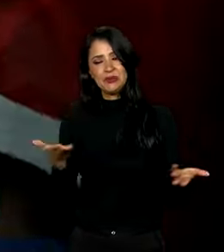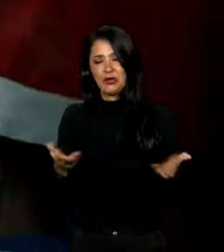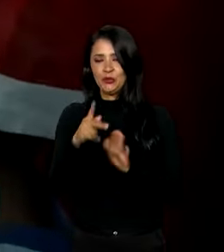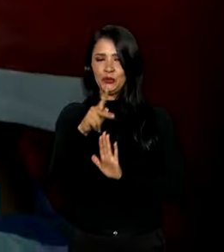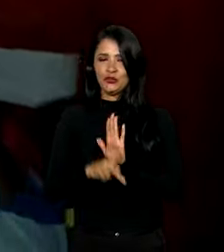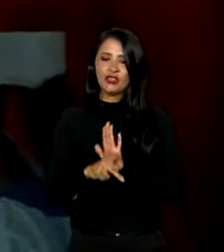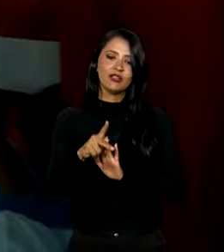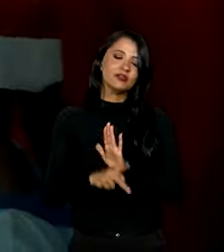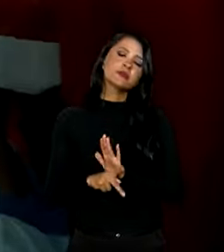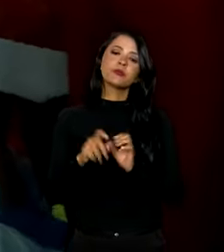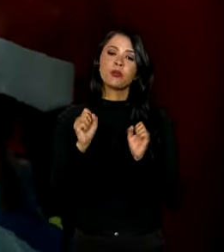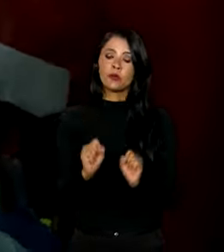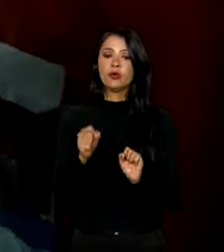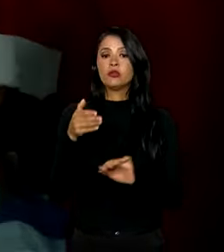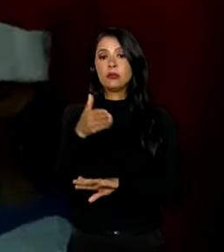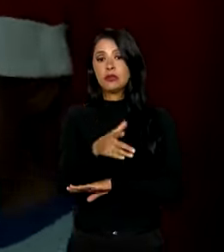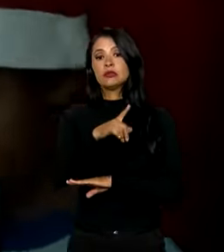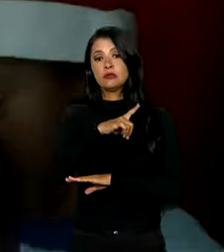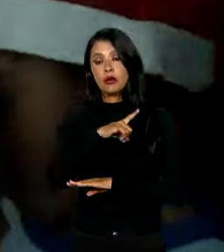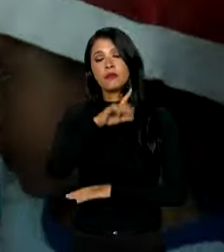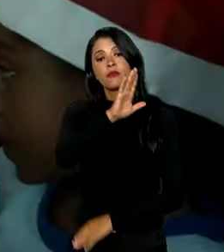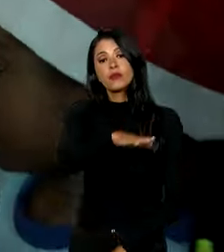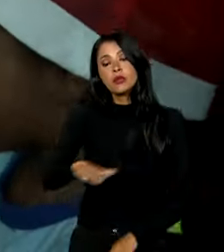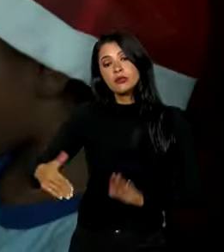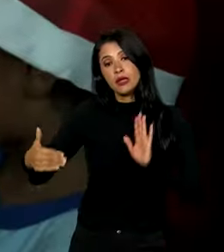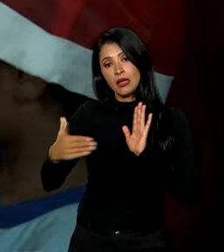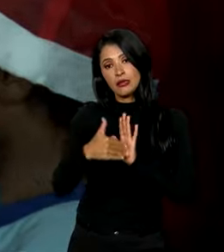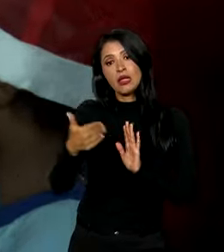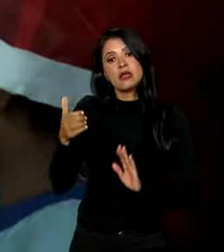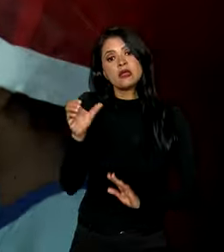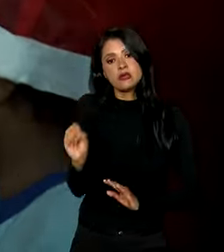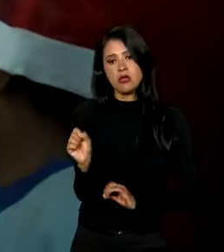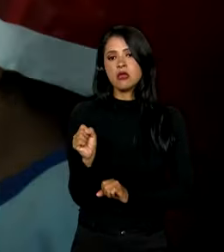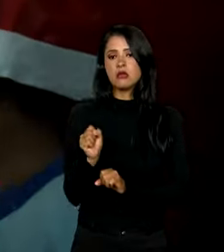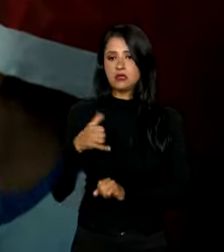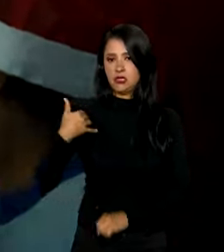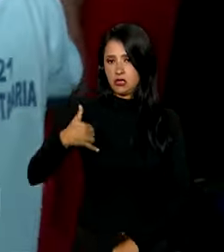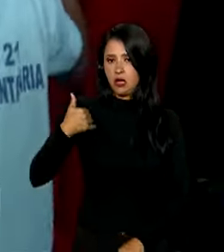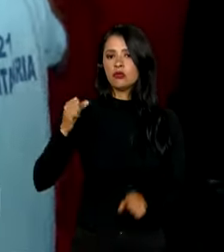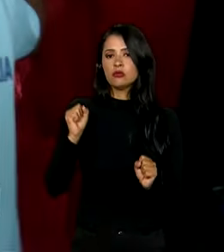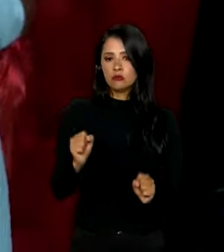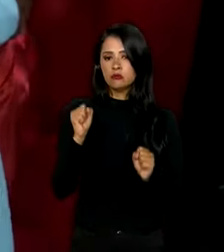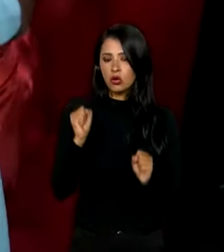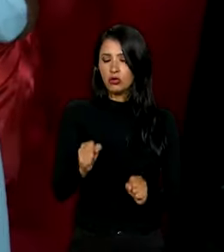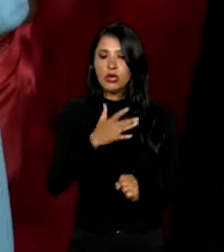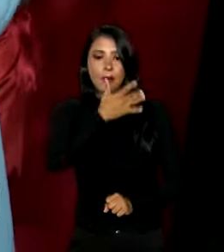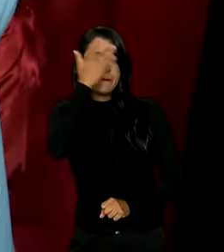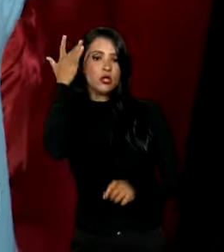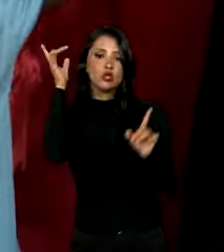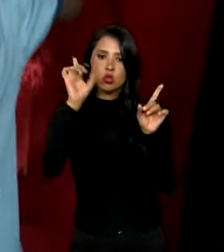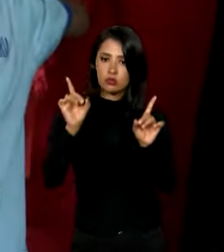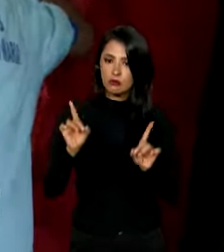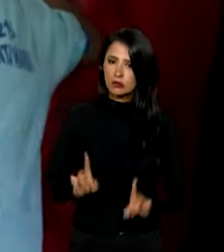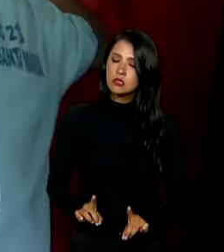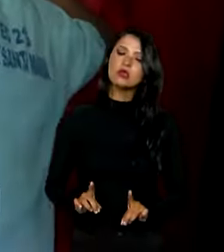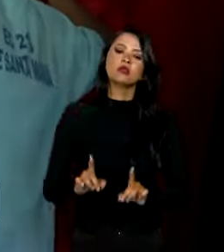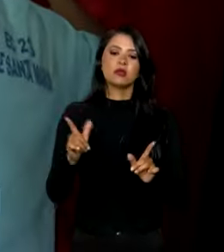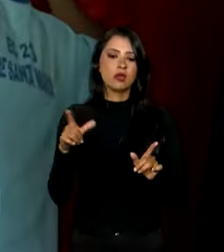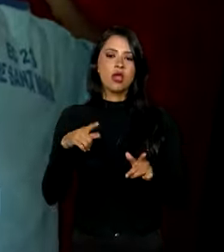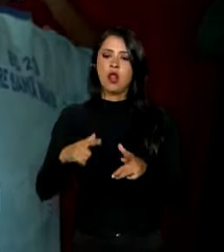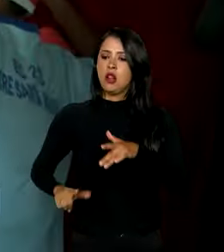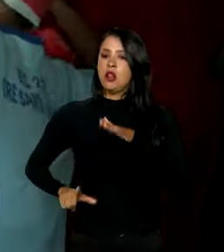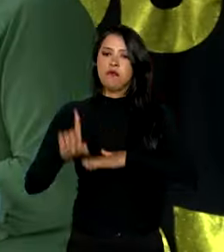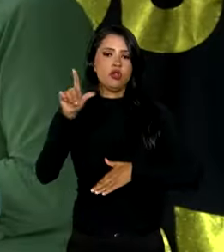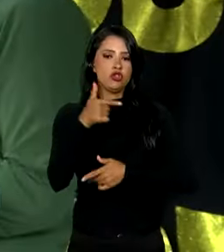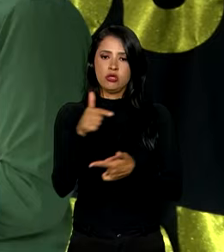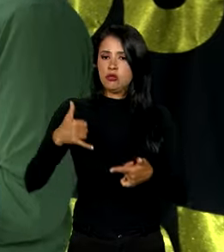projeto. Podem participar da campanha crianças de até 10 anos de idade. Para pessoas com deficiência, não há limite